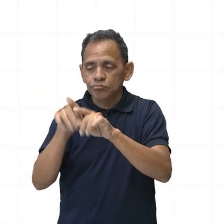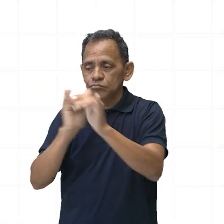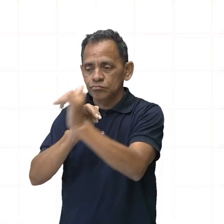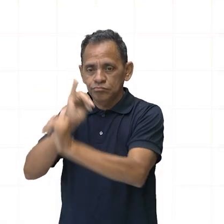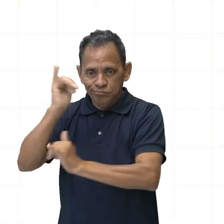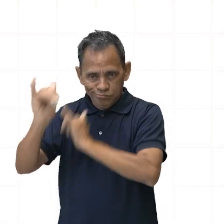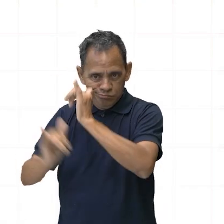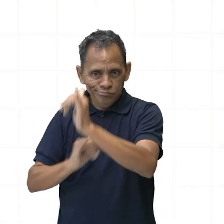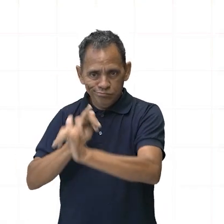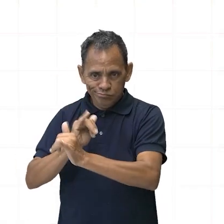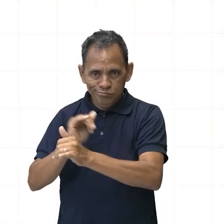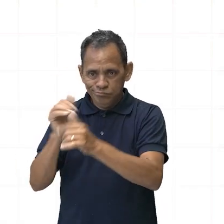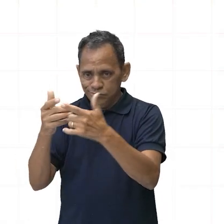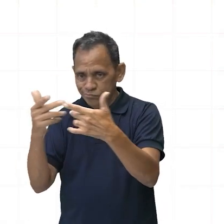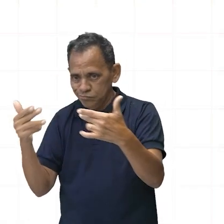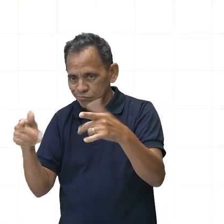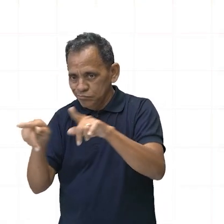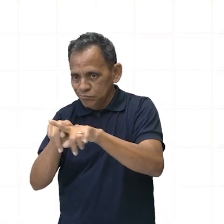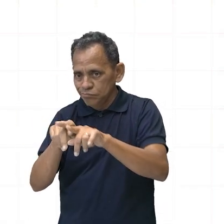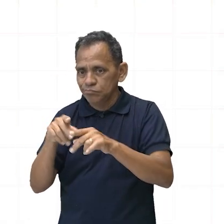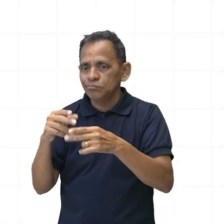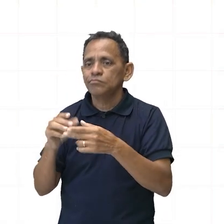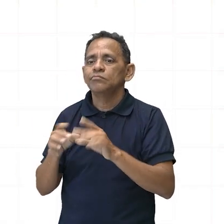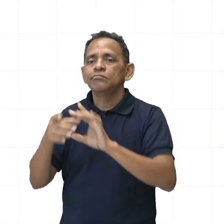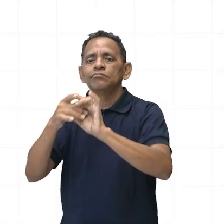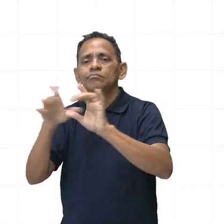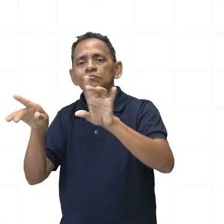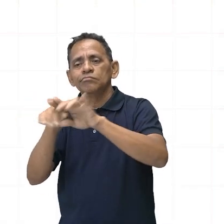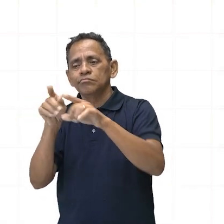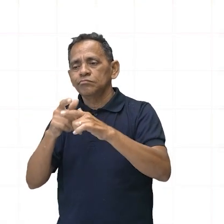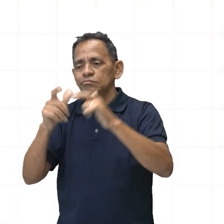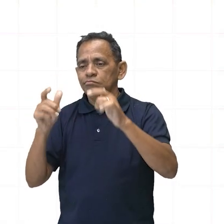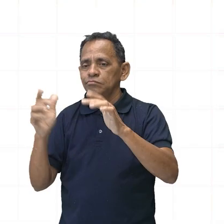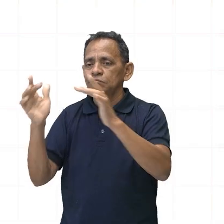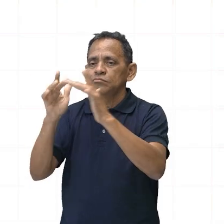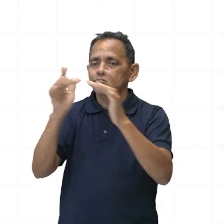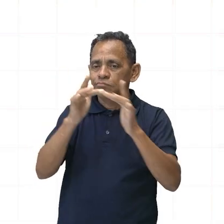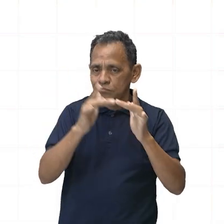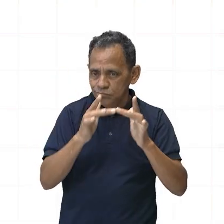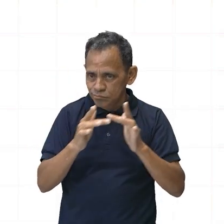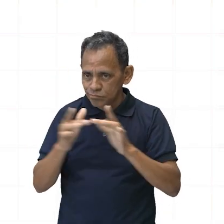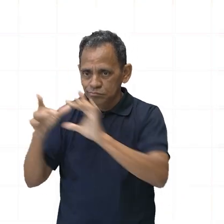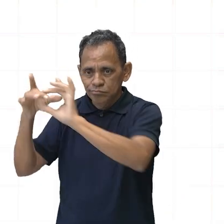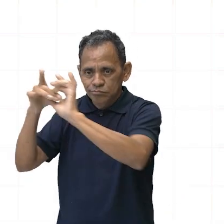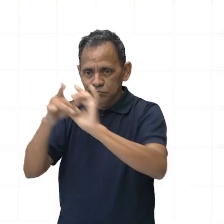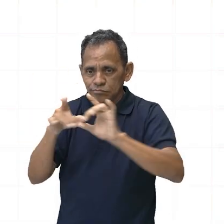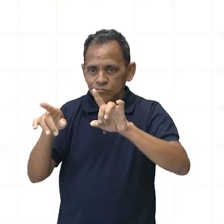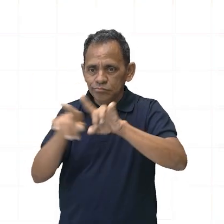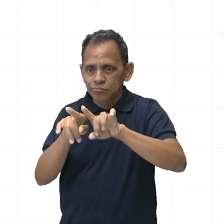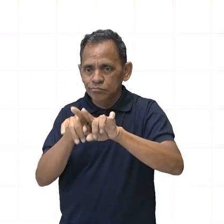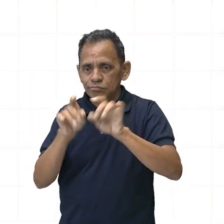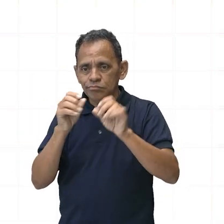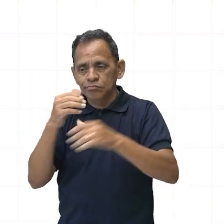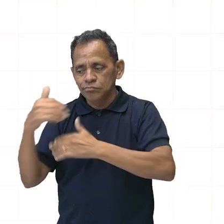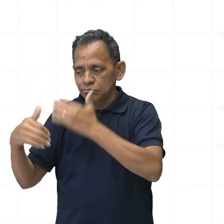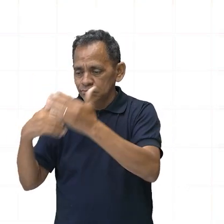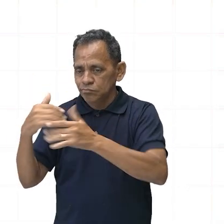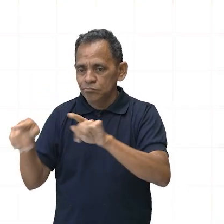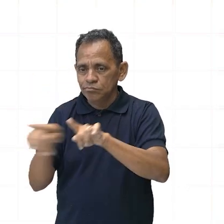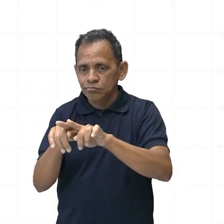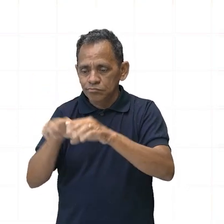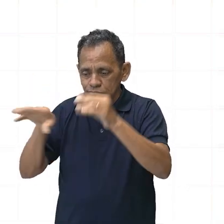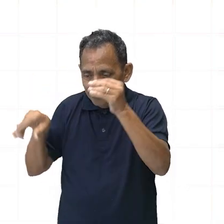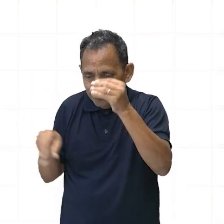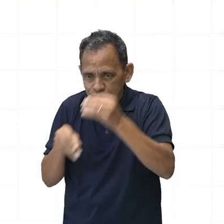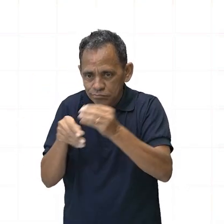das coisas, né, que tem permitido o quê? Uma maior conectividade e também o processo de